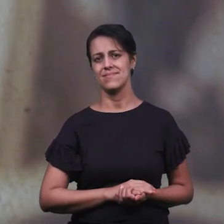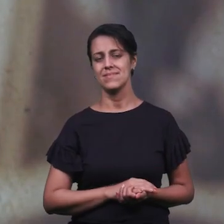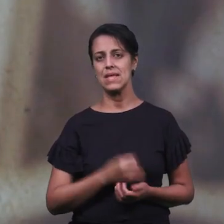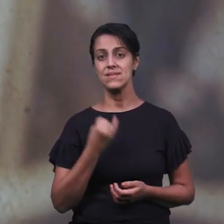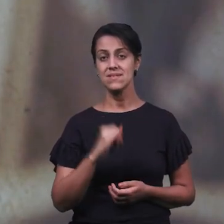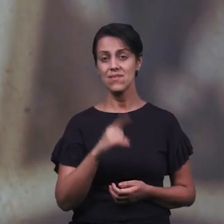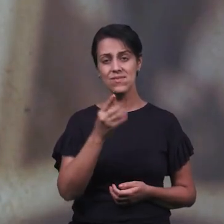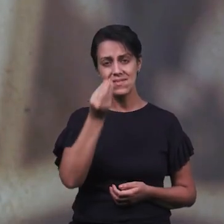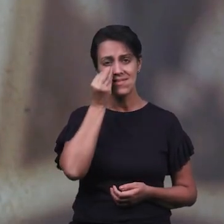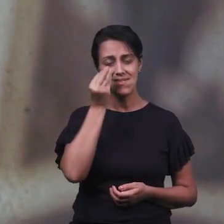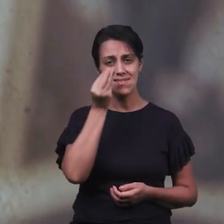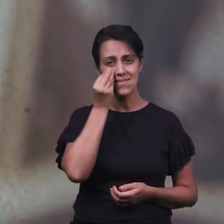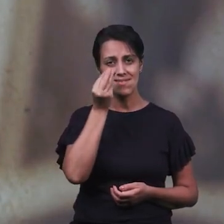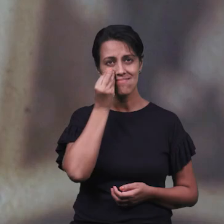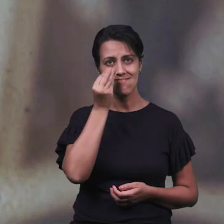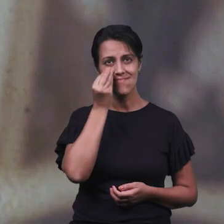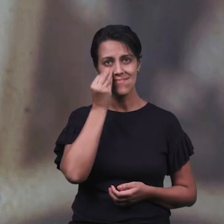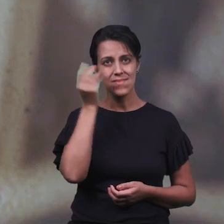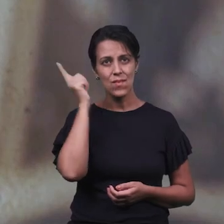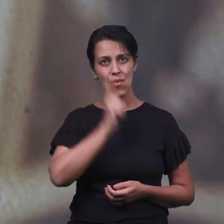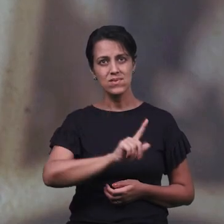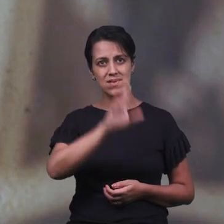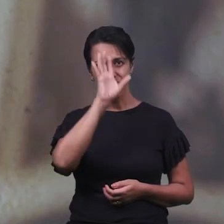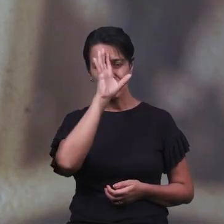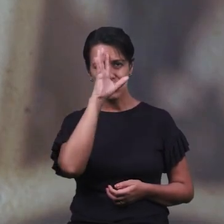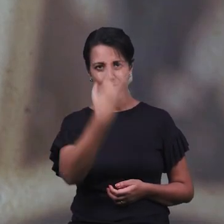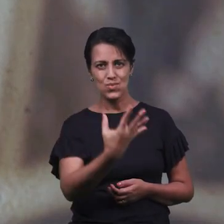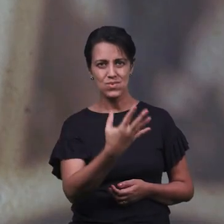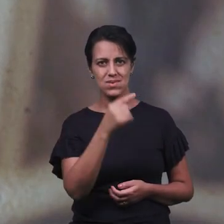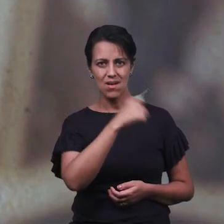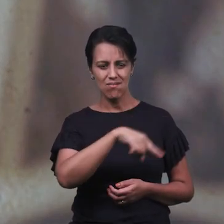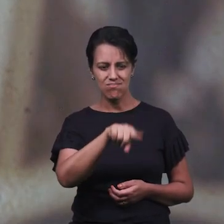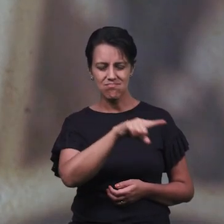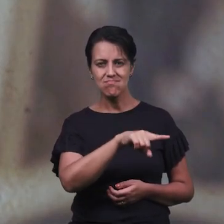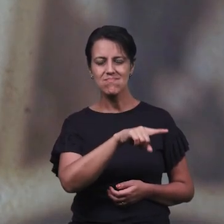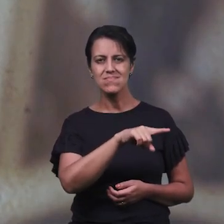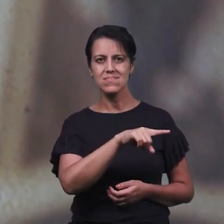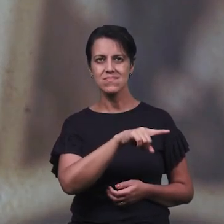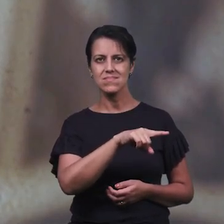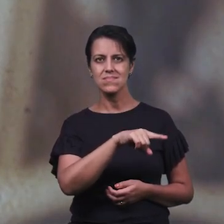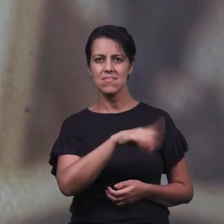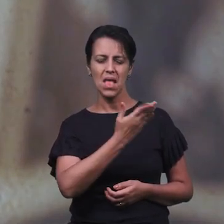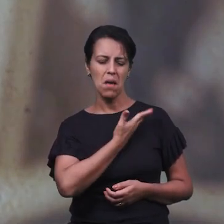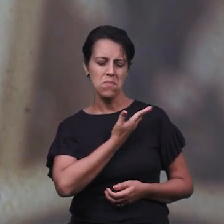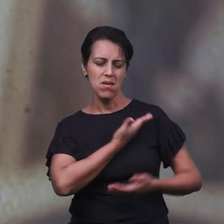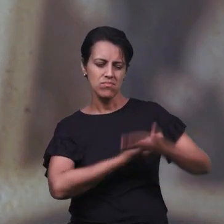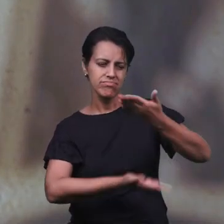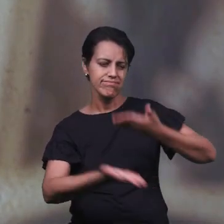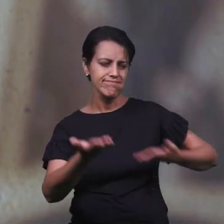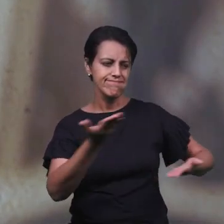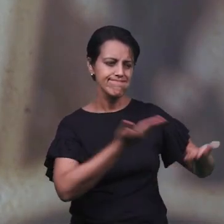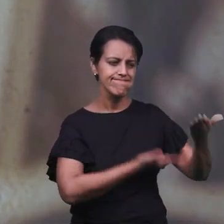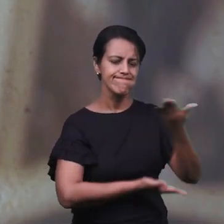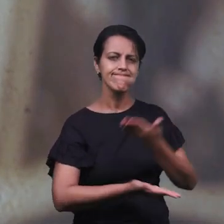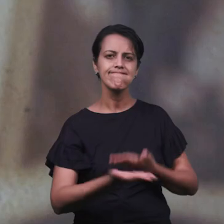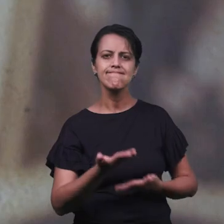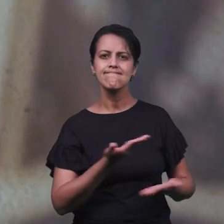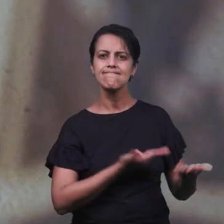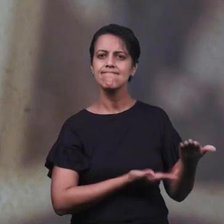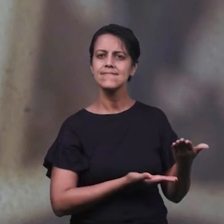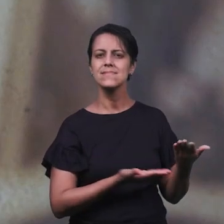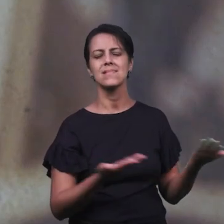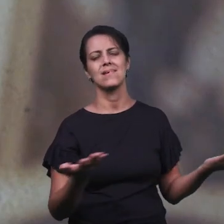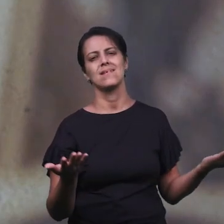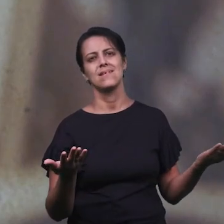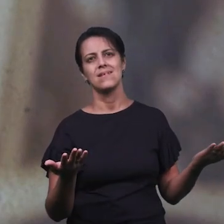né, alcançar ali uma solução, uma resposta de forma mais amigável possível, isso,